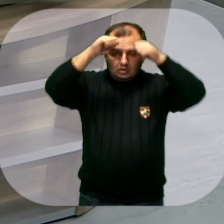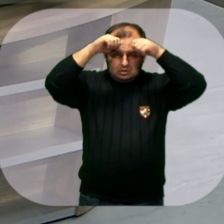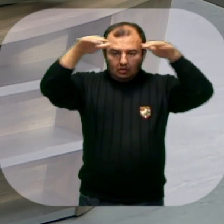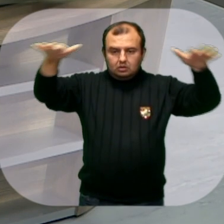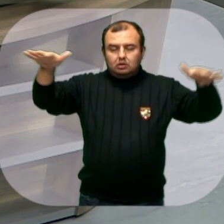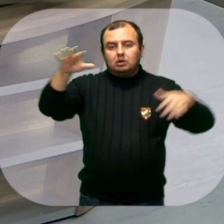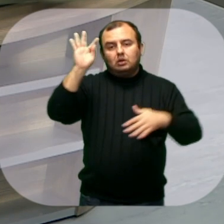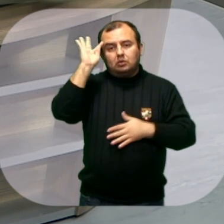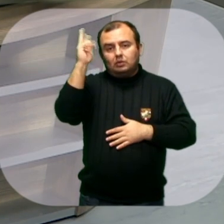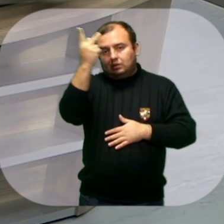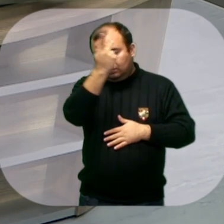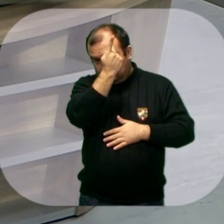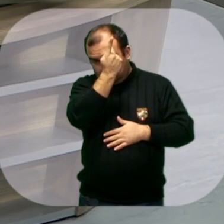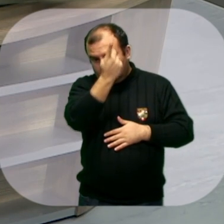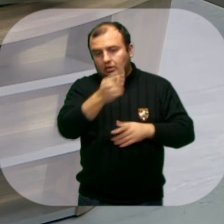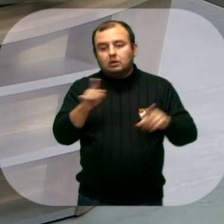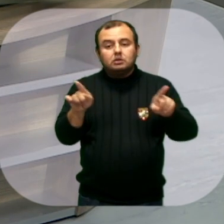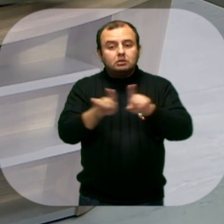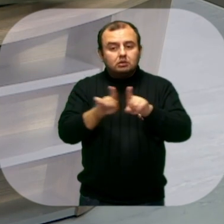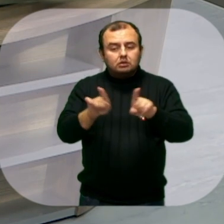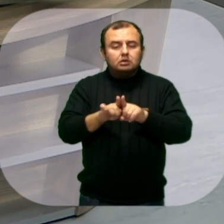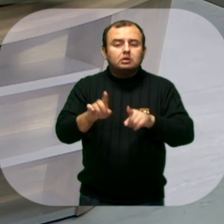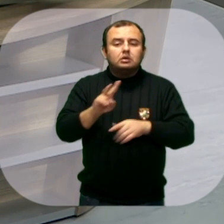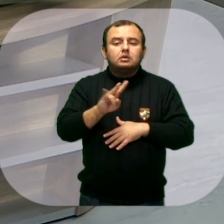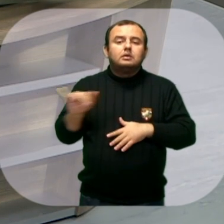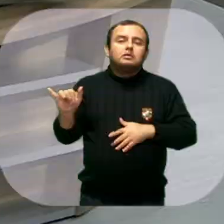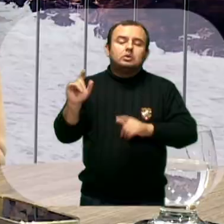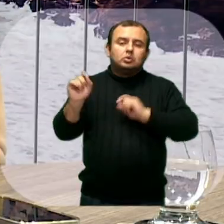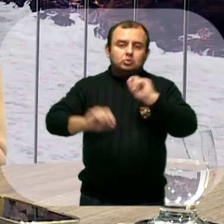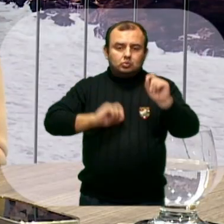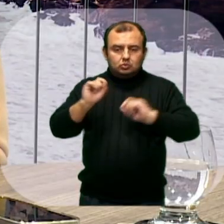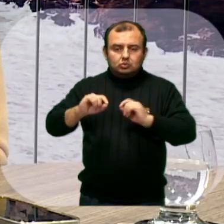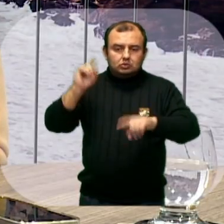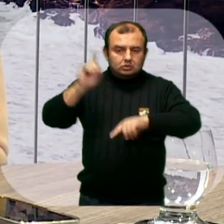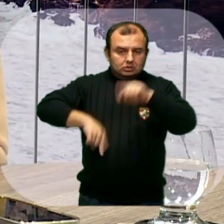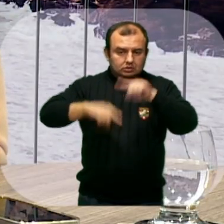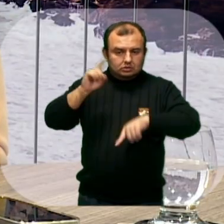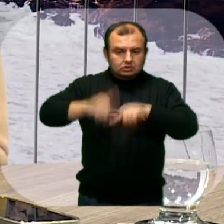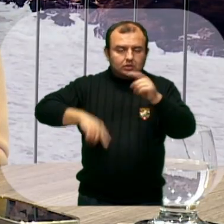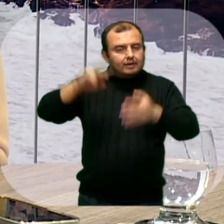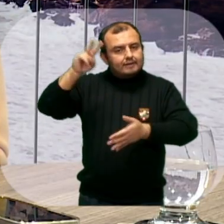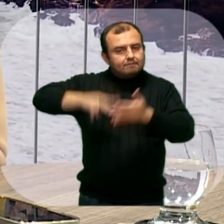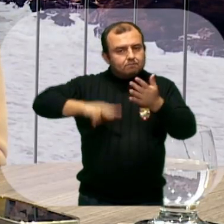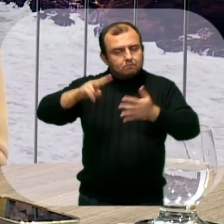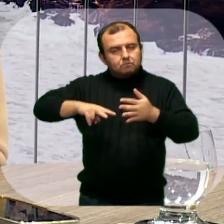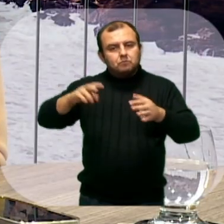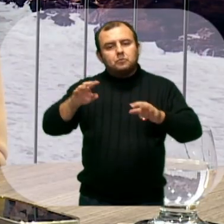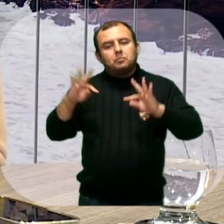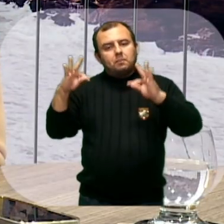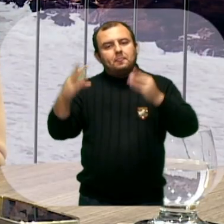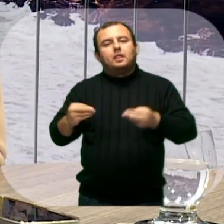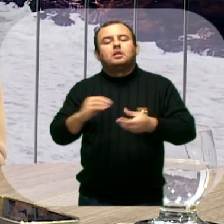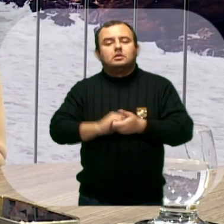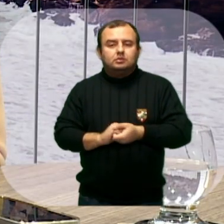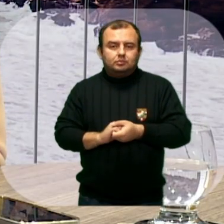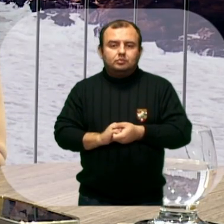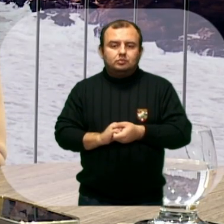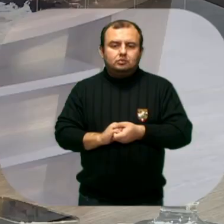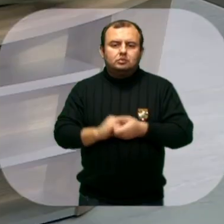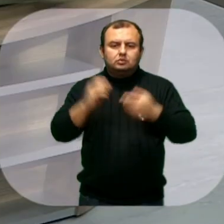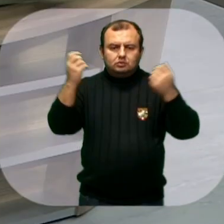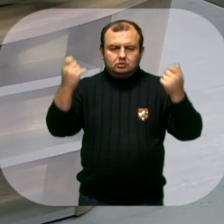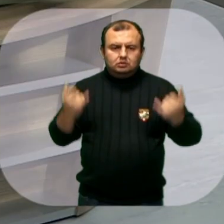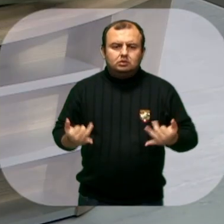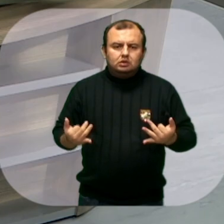autismo, com TDAH. Então, vai ter esse material, essa leitura sensorial para todos. Então,